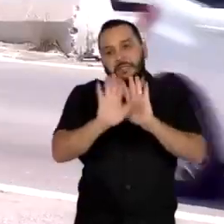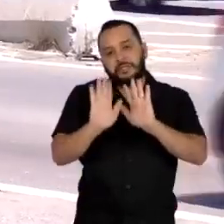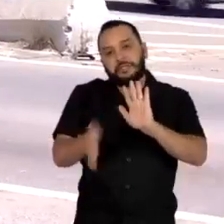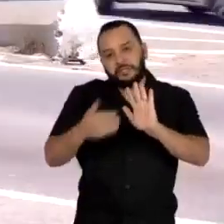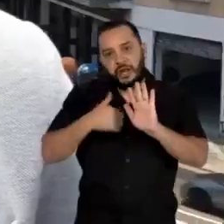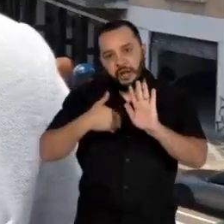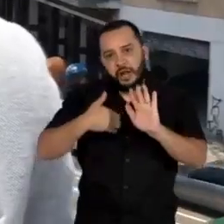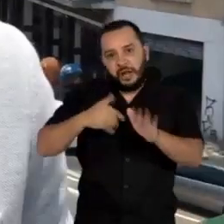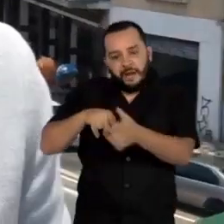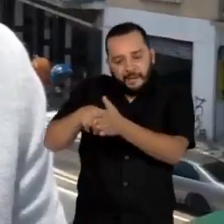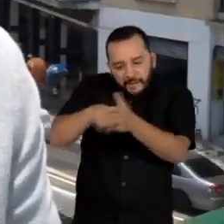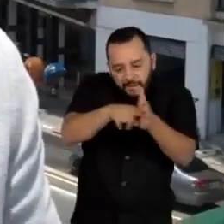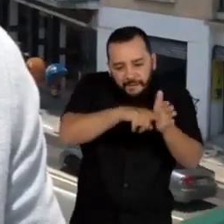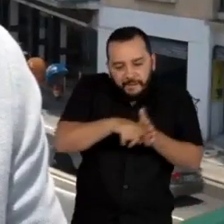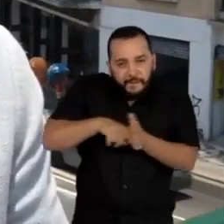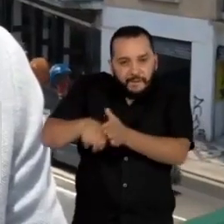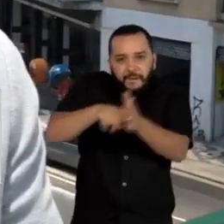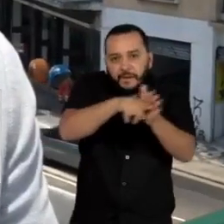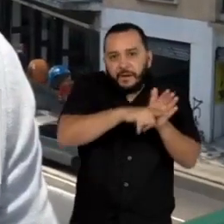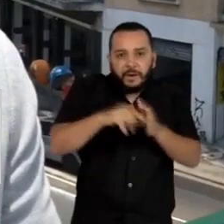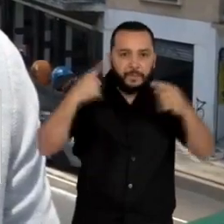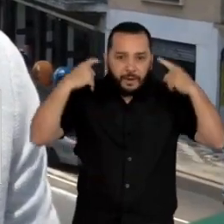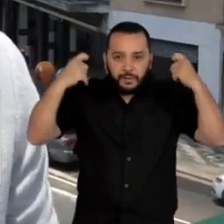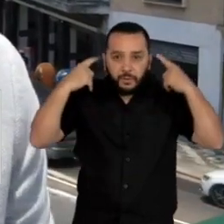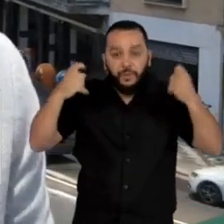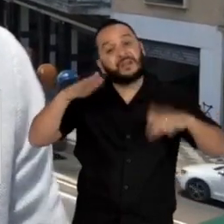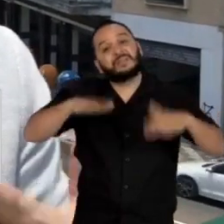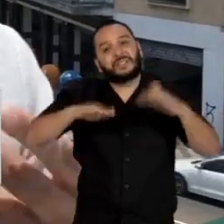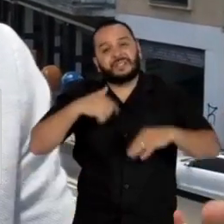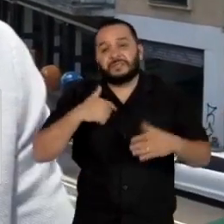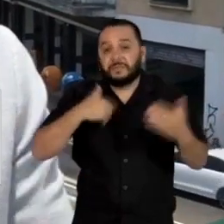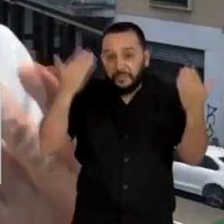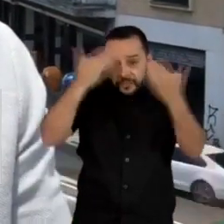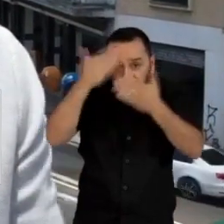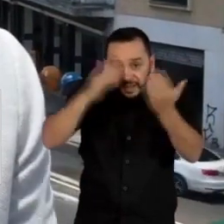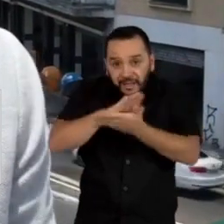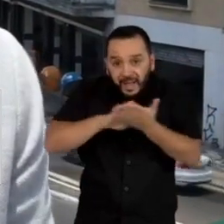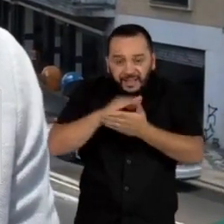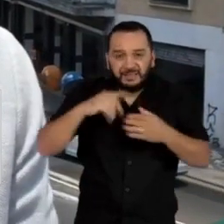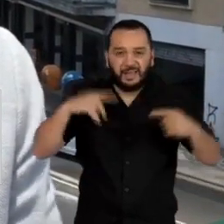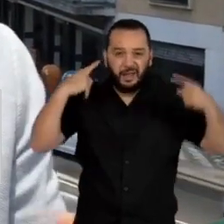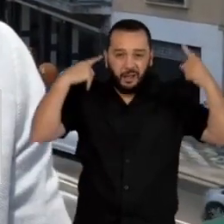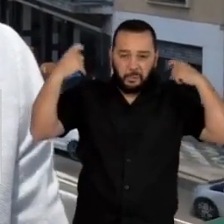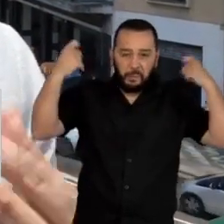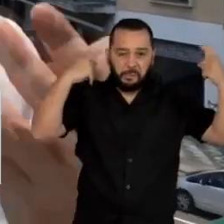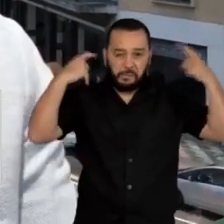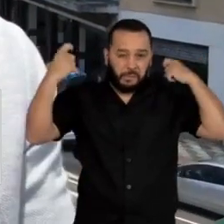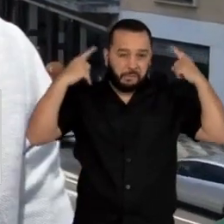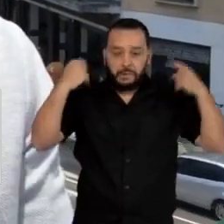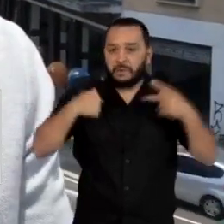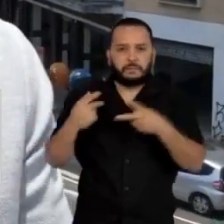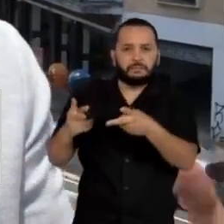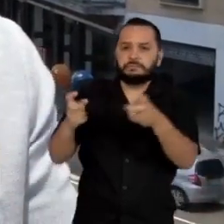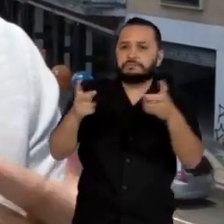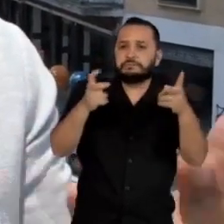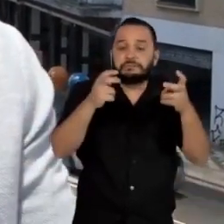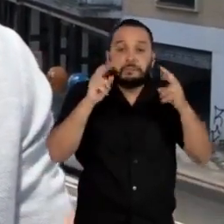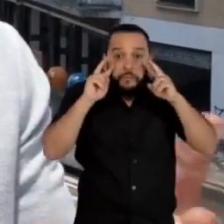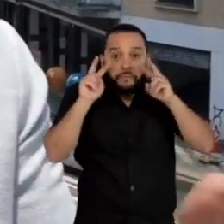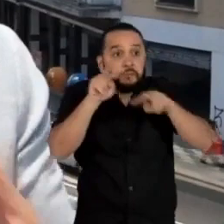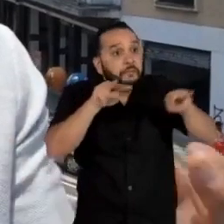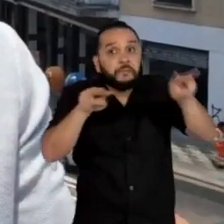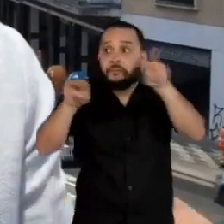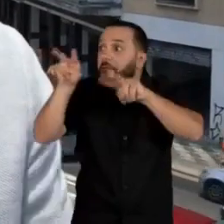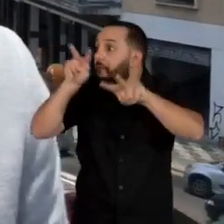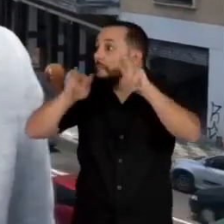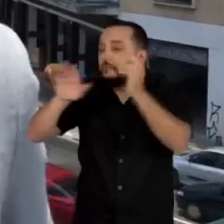em São Paulo. A poluição sonora ela tem a desvantagem de ser invisível, né? O som está ao nosso redor, nós não conseguimos enxergar a